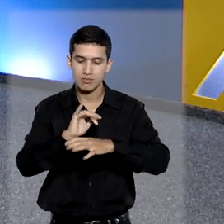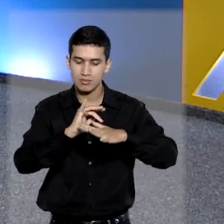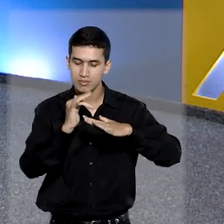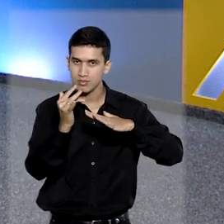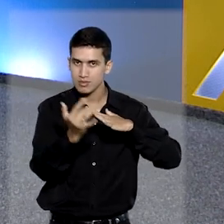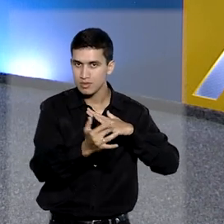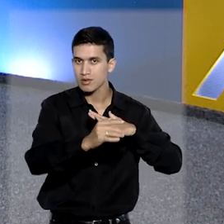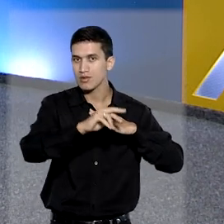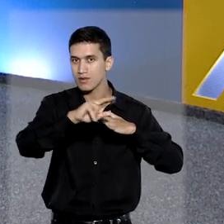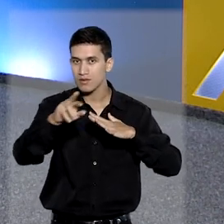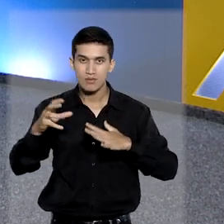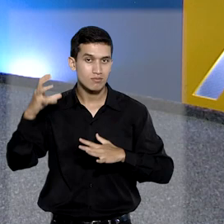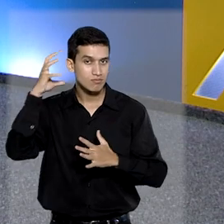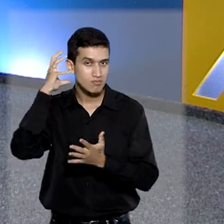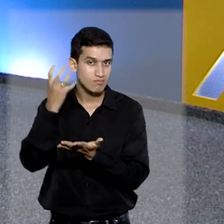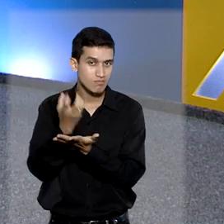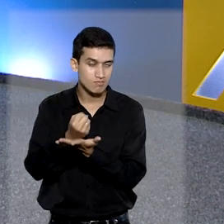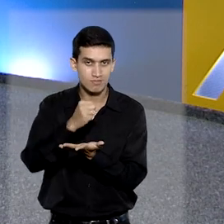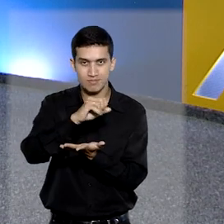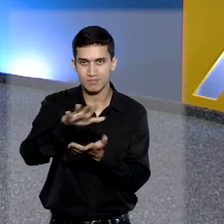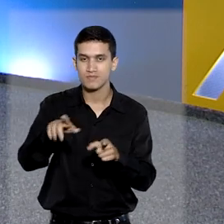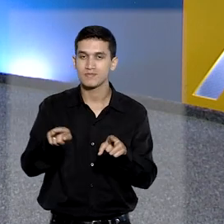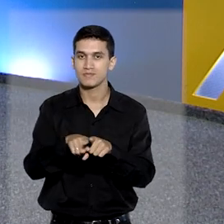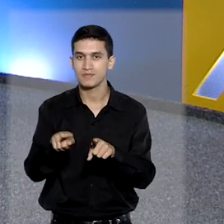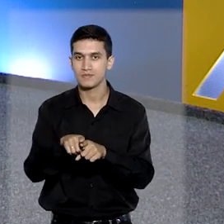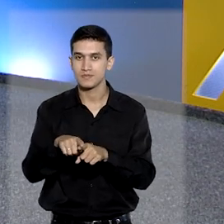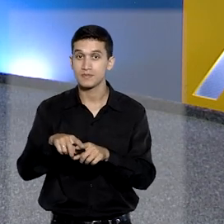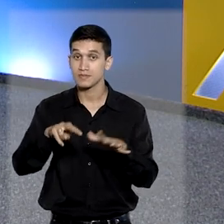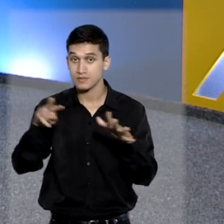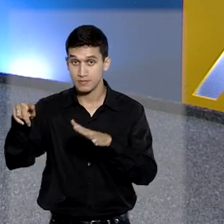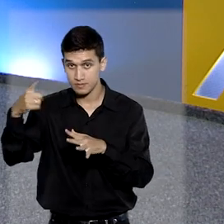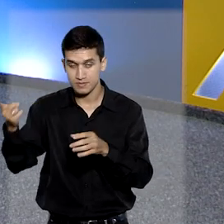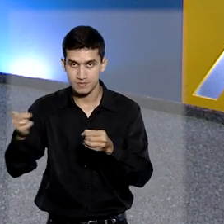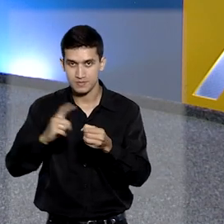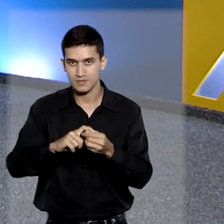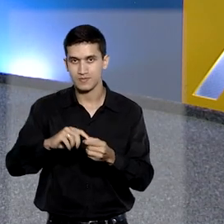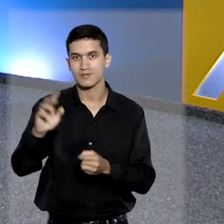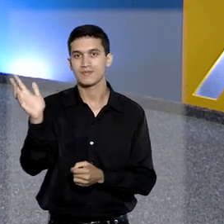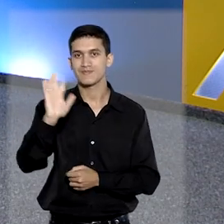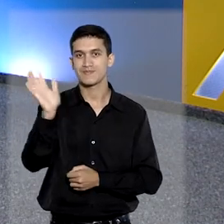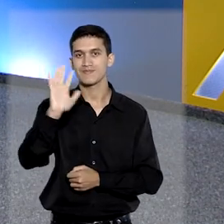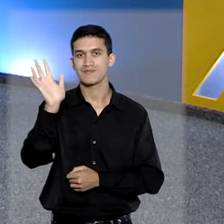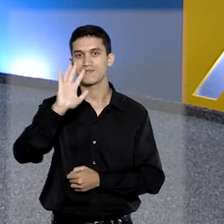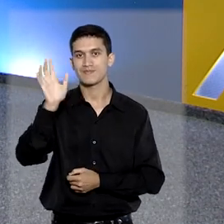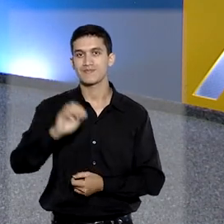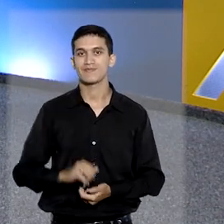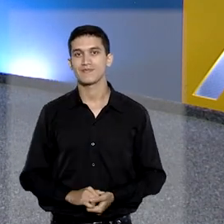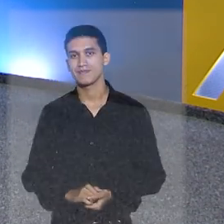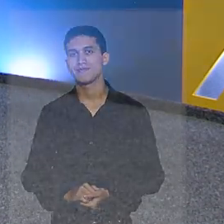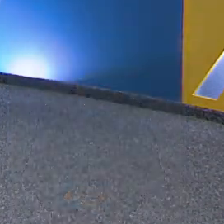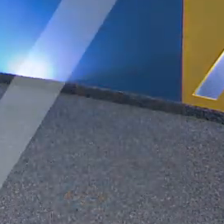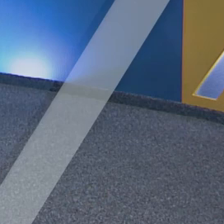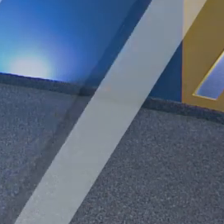nas redes sociais e nas plataformas de podcast. A gente volta semana que vem. Tchau, tchau!